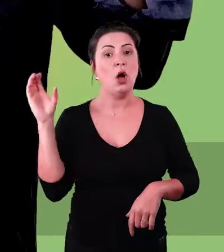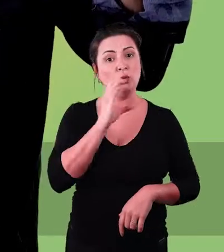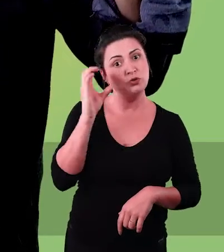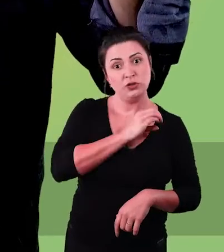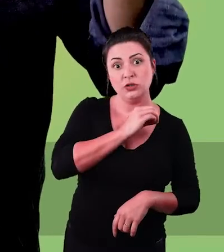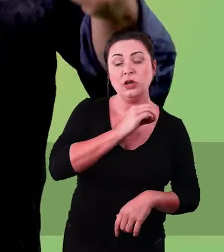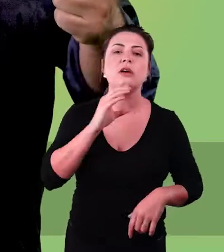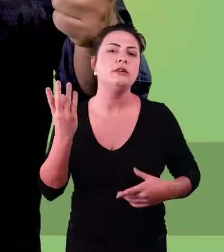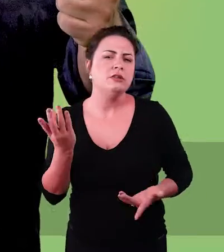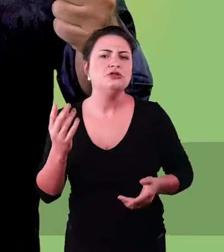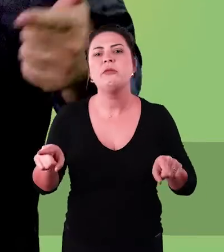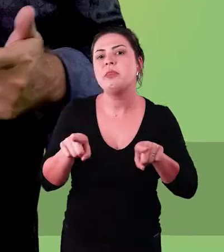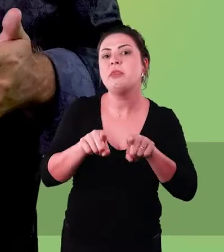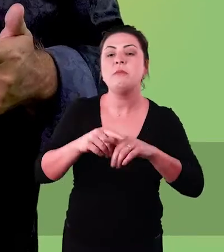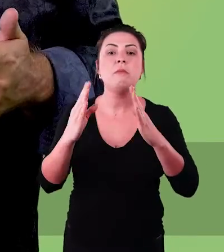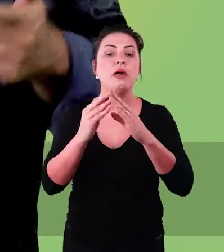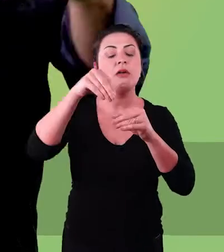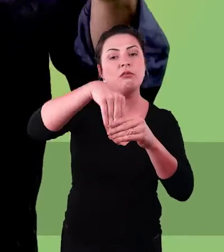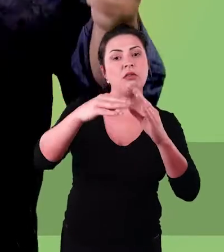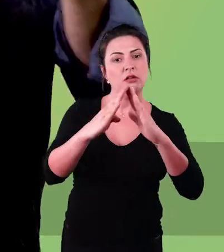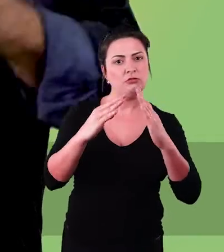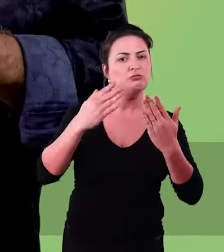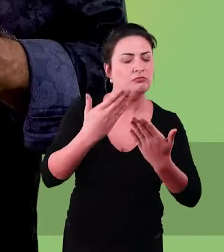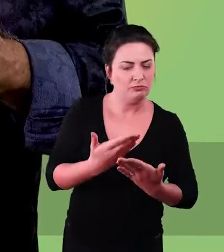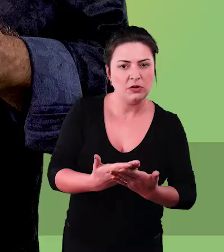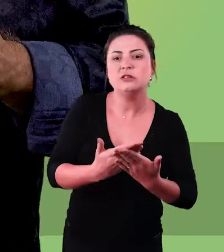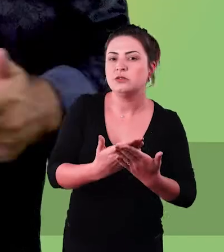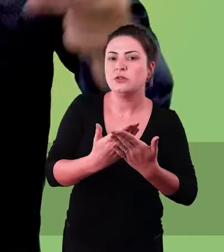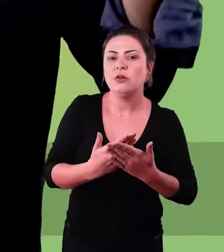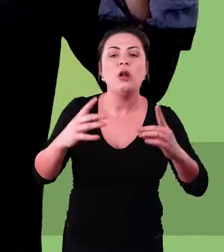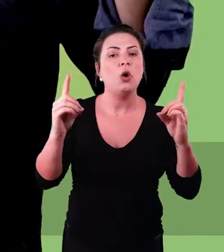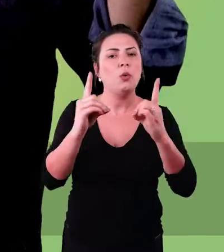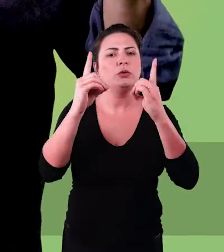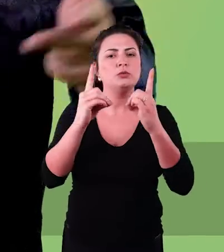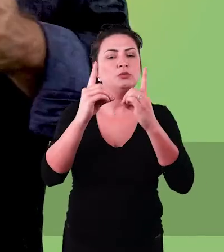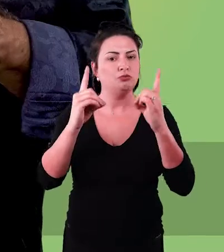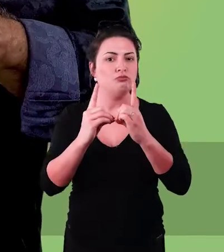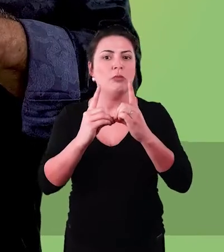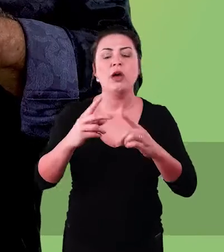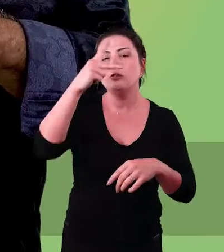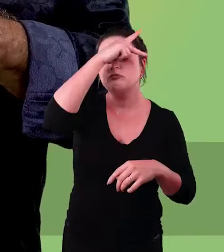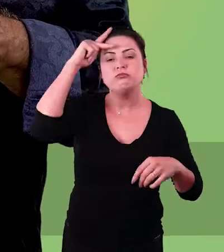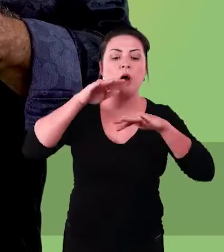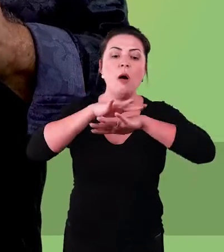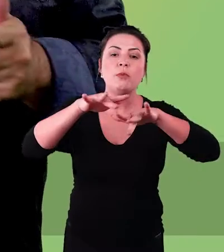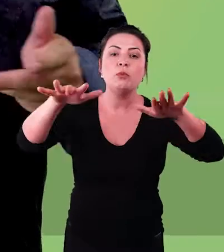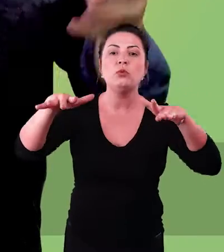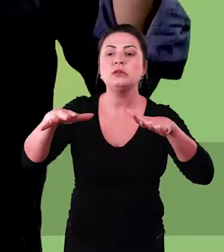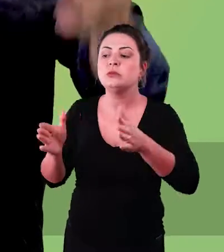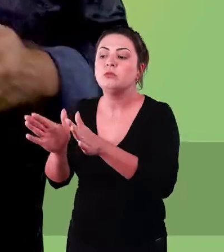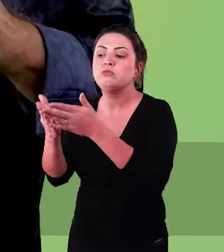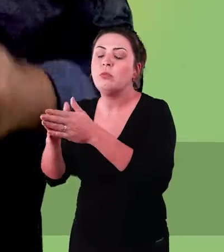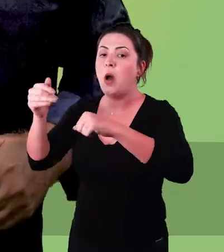o cumprimento de medidas sanitárias nas escolas e demais repartições públicas, o atendimento à população em situação de rua